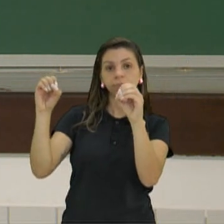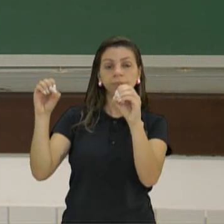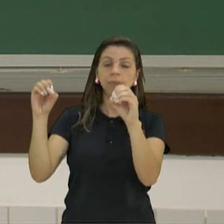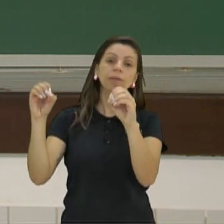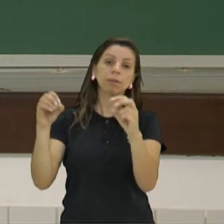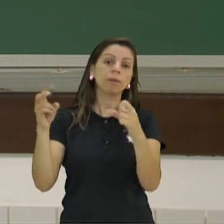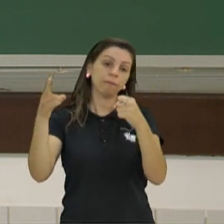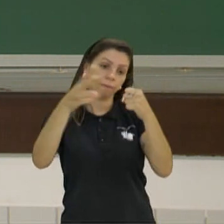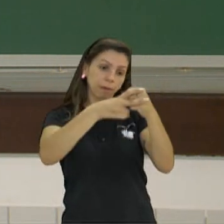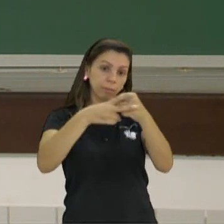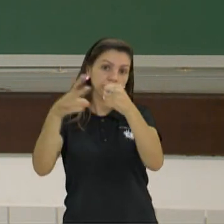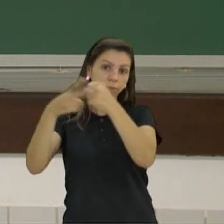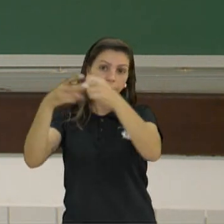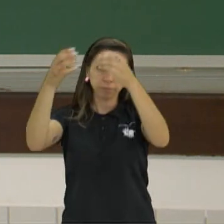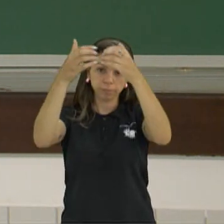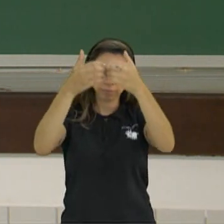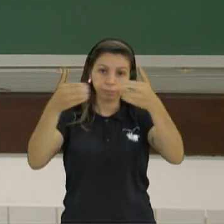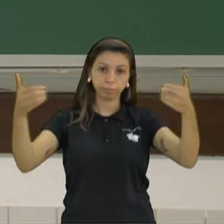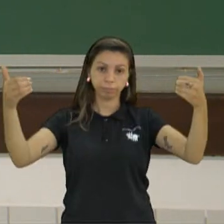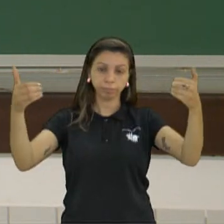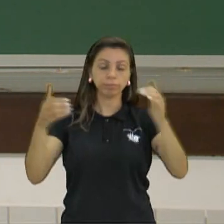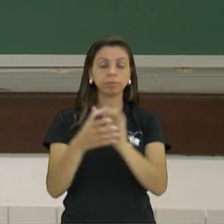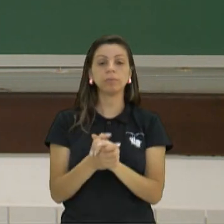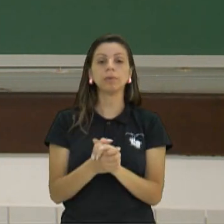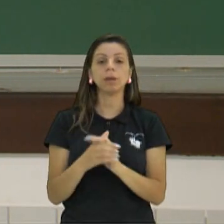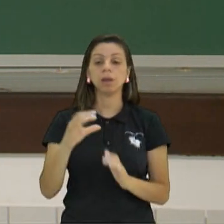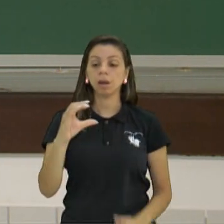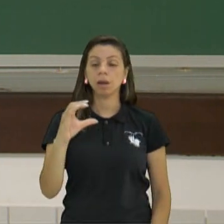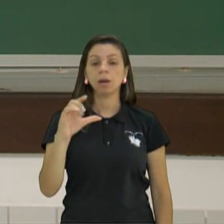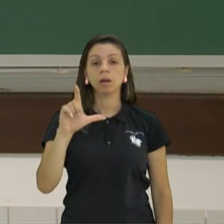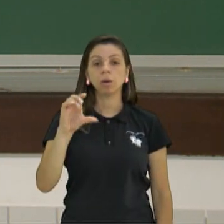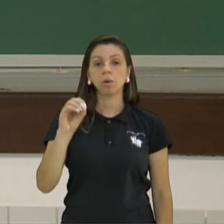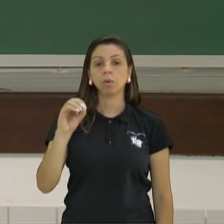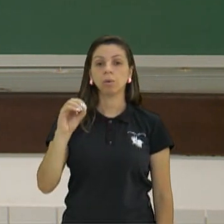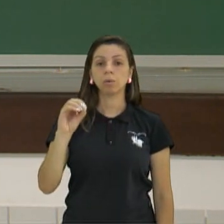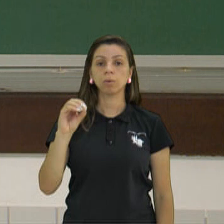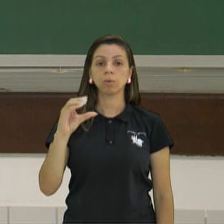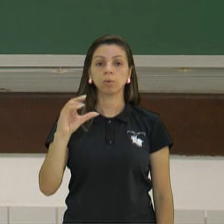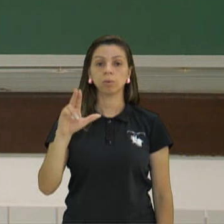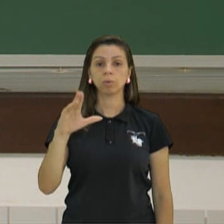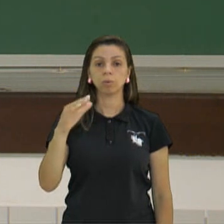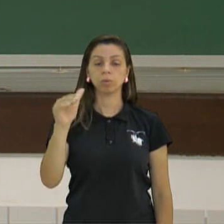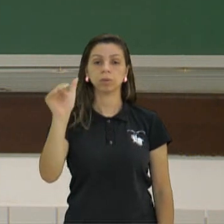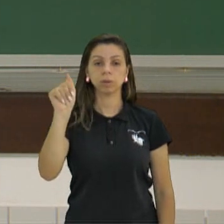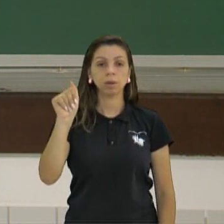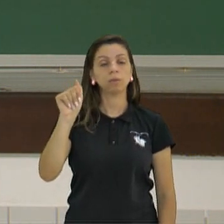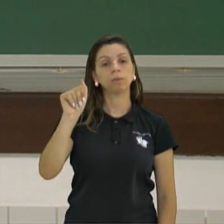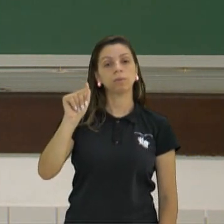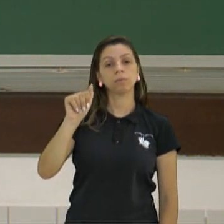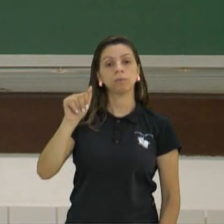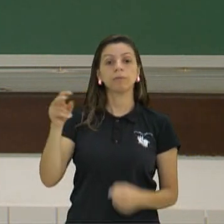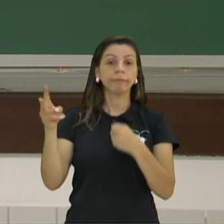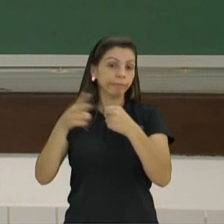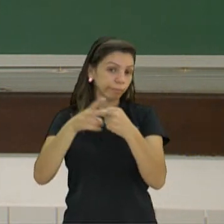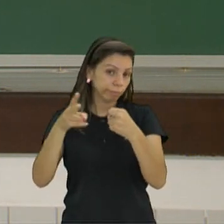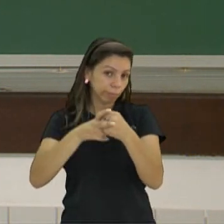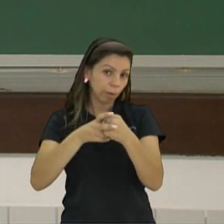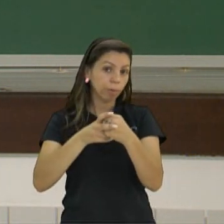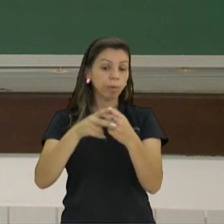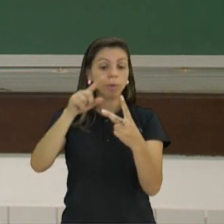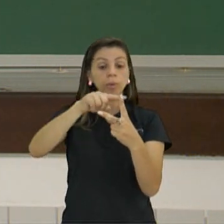dois verbos separados. Locução verbal é quando tem dois verbos juntinhos. Como, professora? Por exemplo,